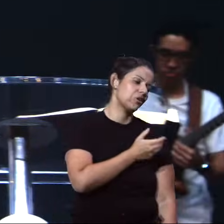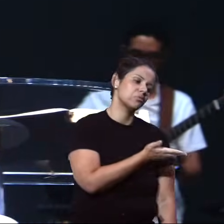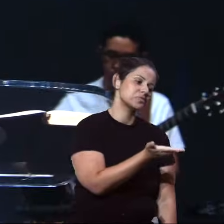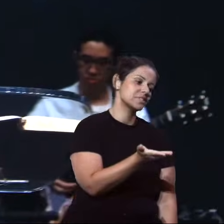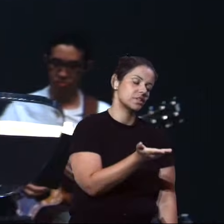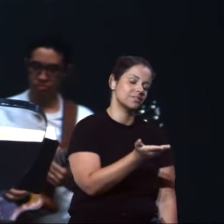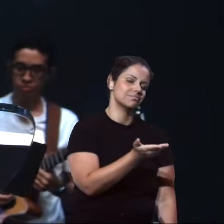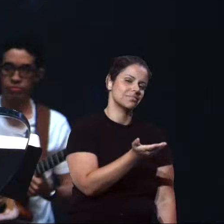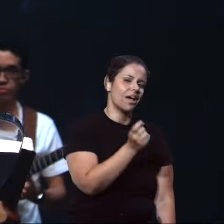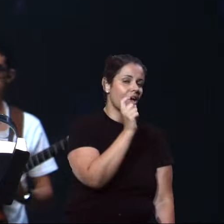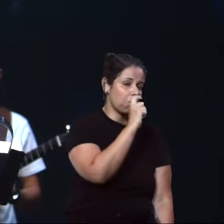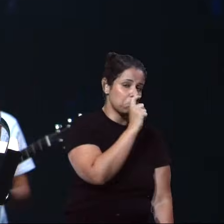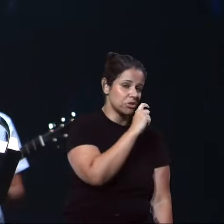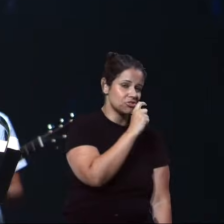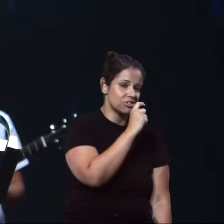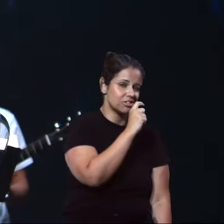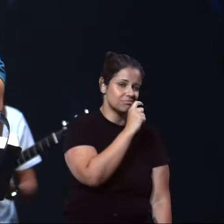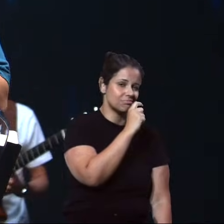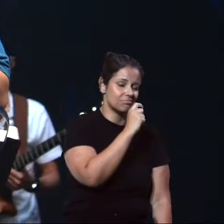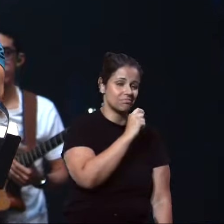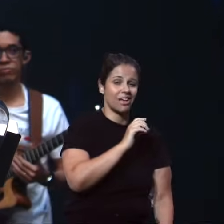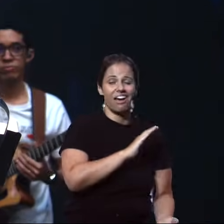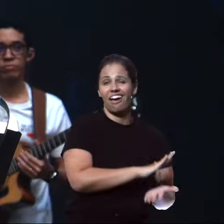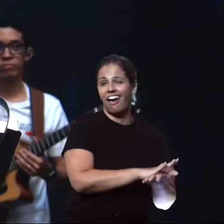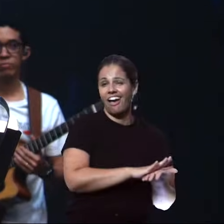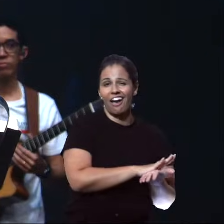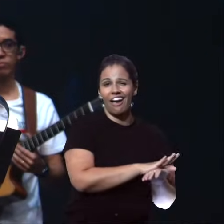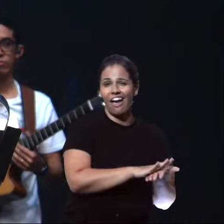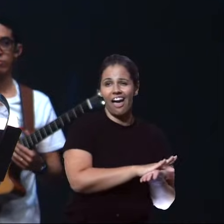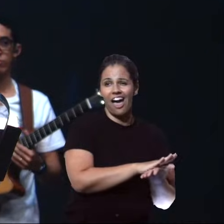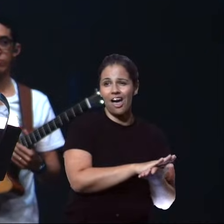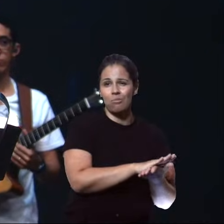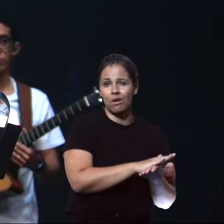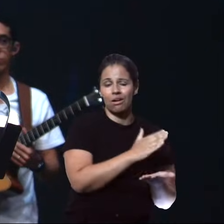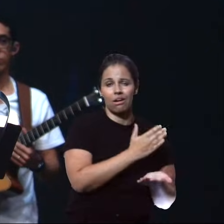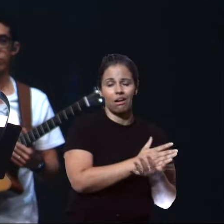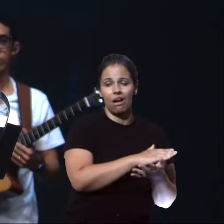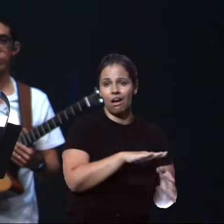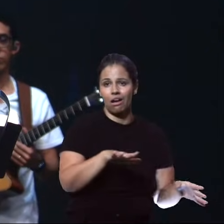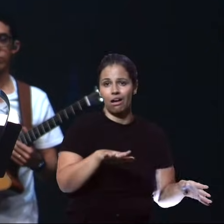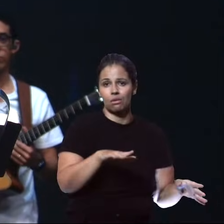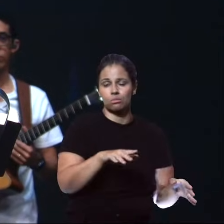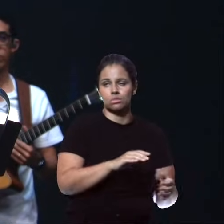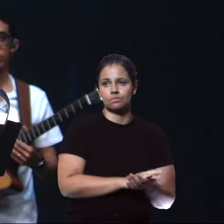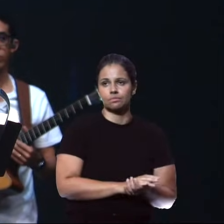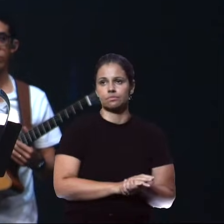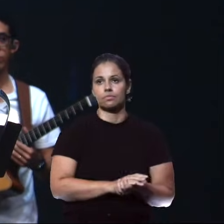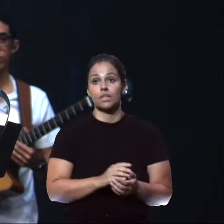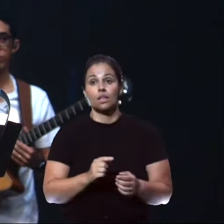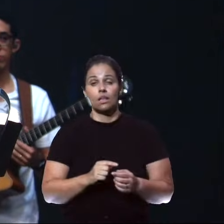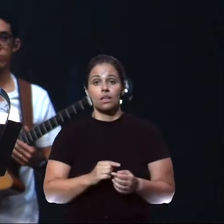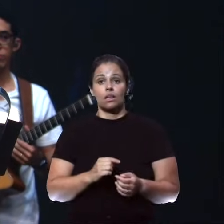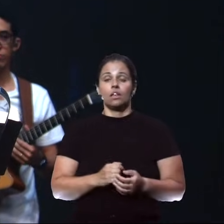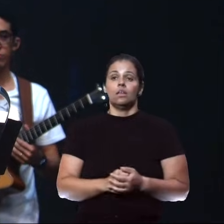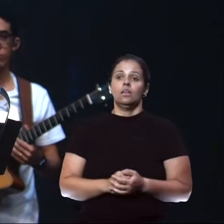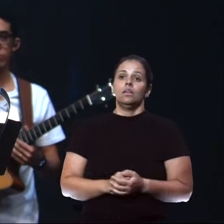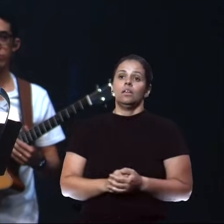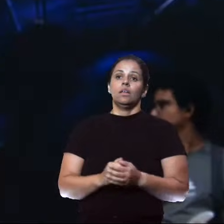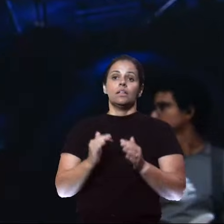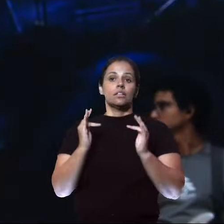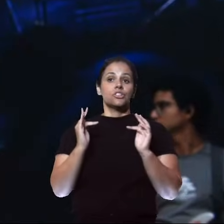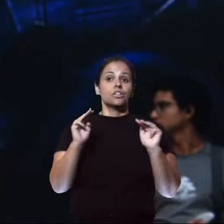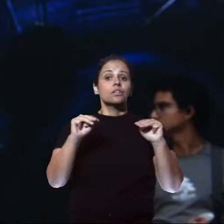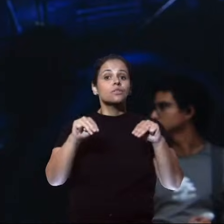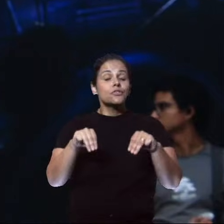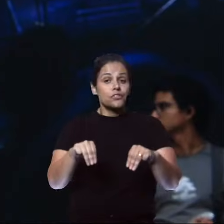sido isso para você? E para a gente finalizar, O verdadeiro equilíbrio é estabelecer